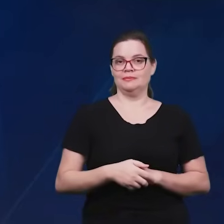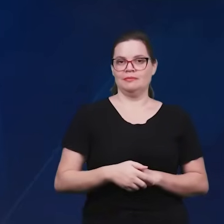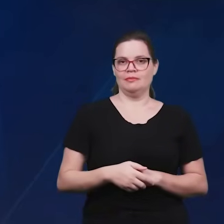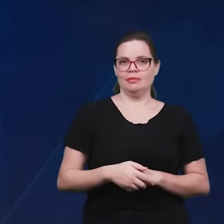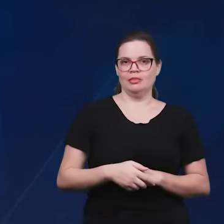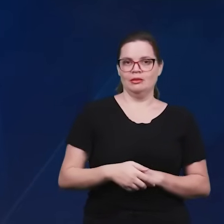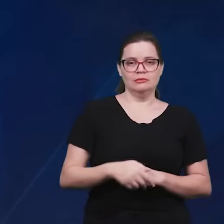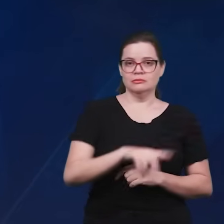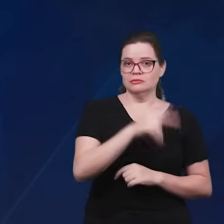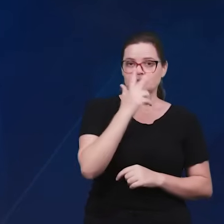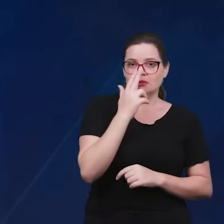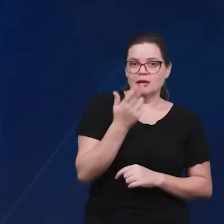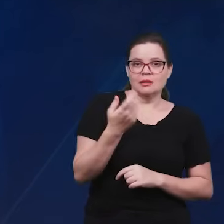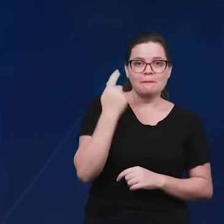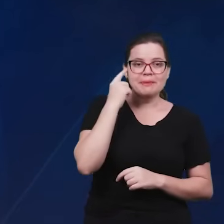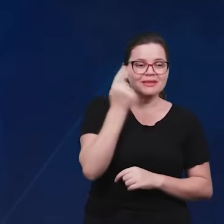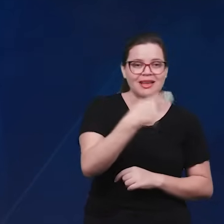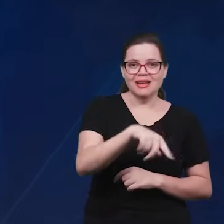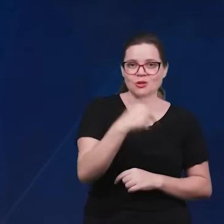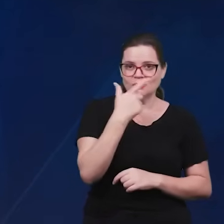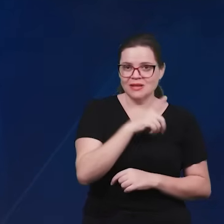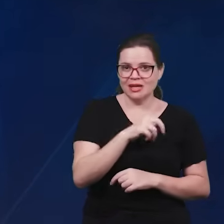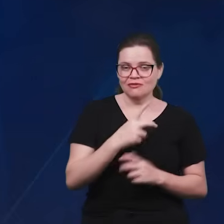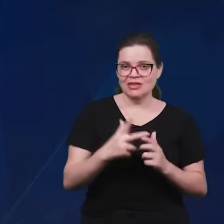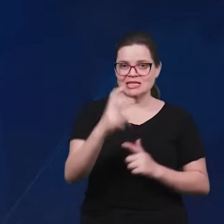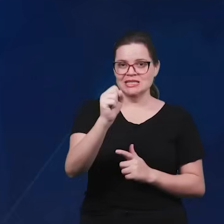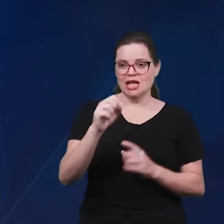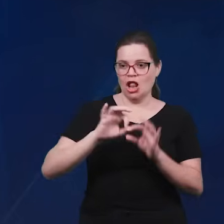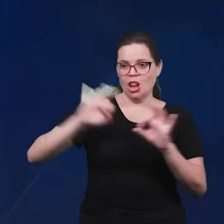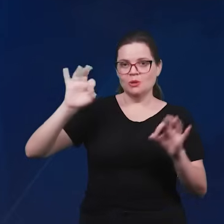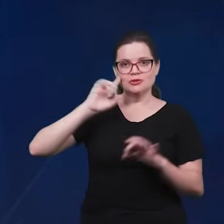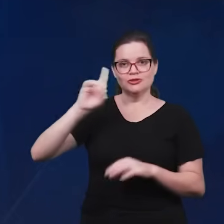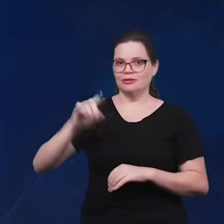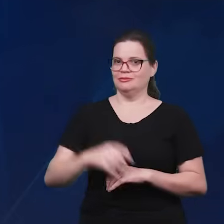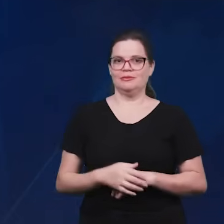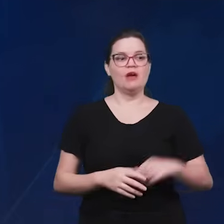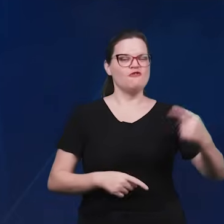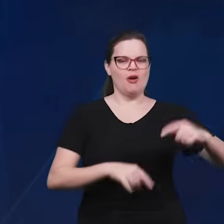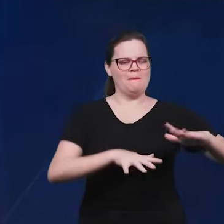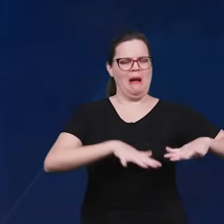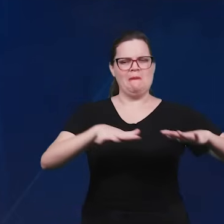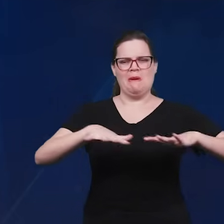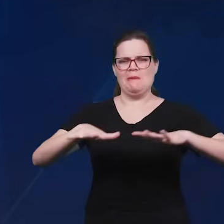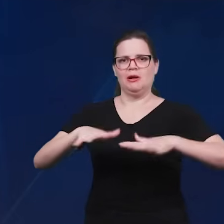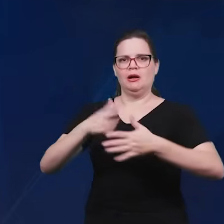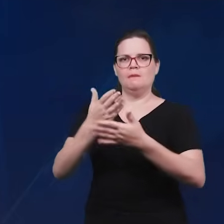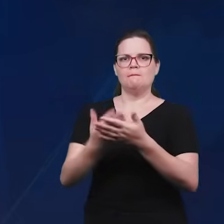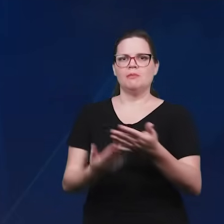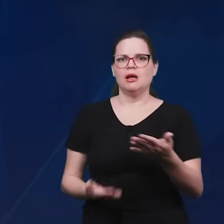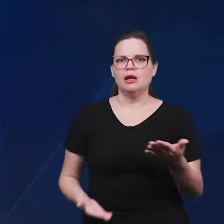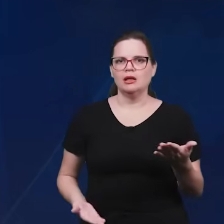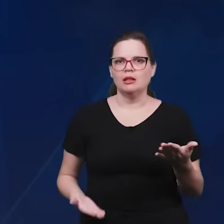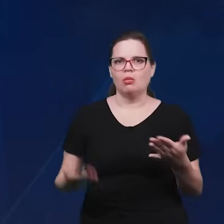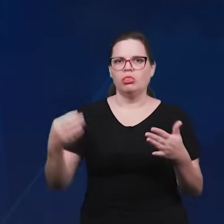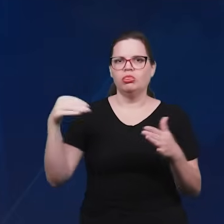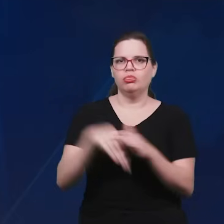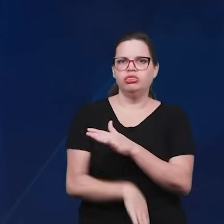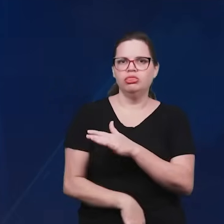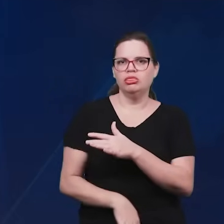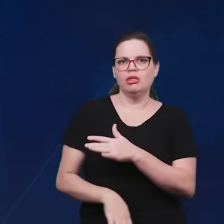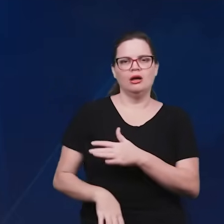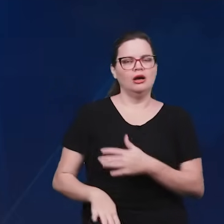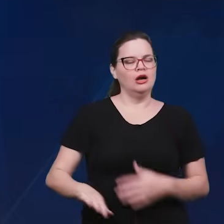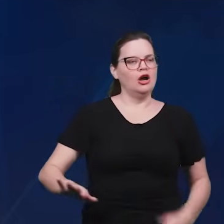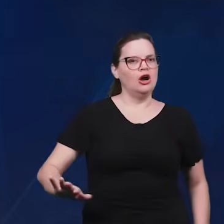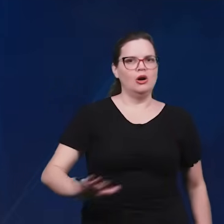a presença de Deus. O resultado foi uma derrota total e decepcionante.